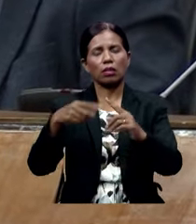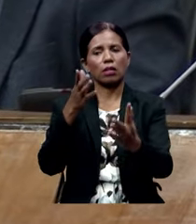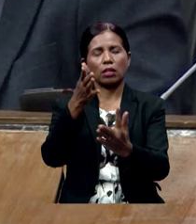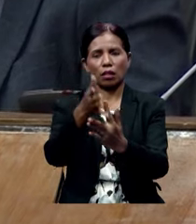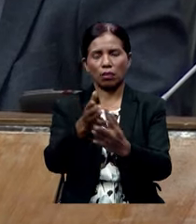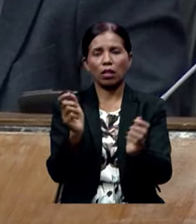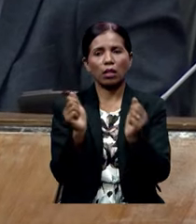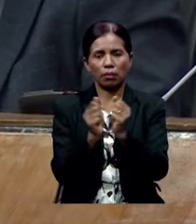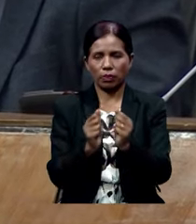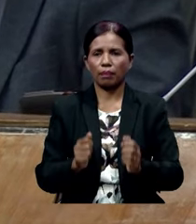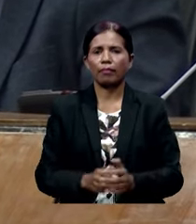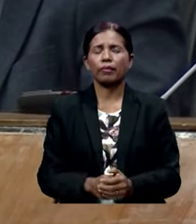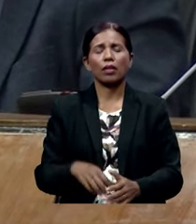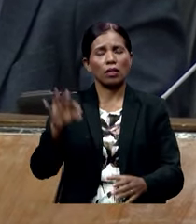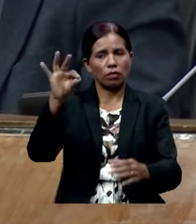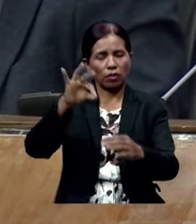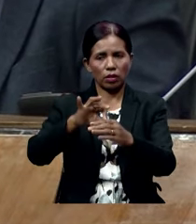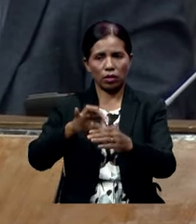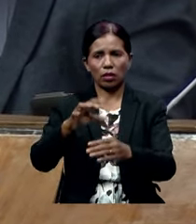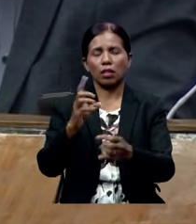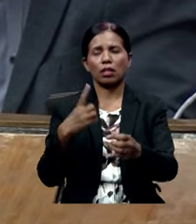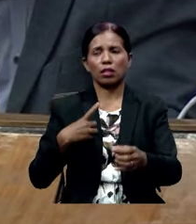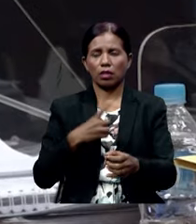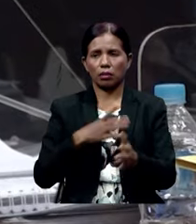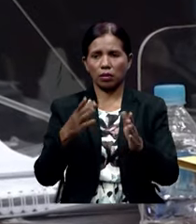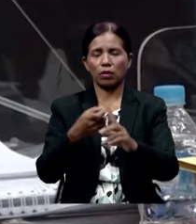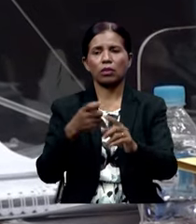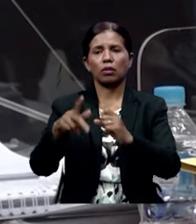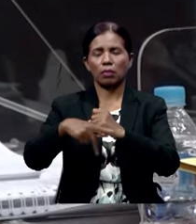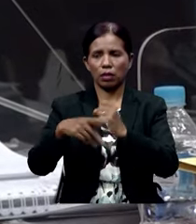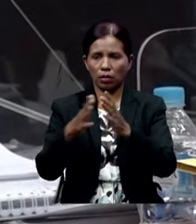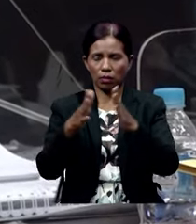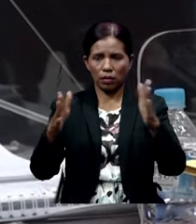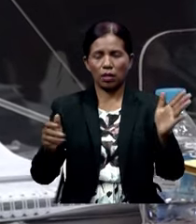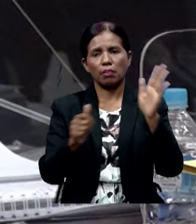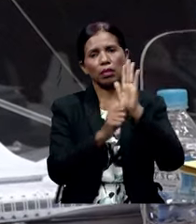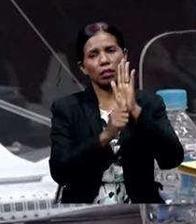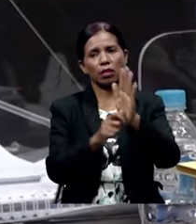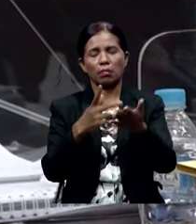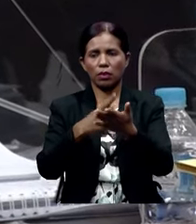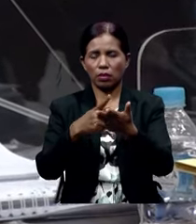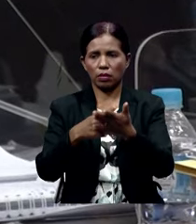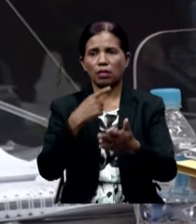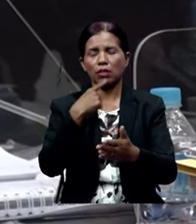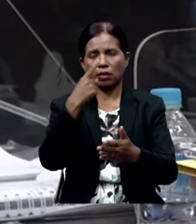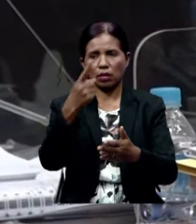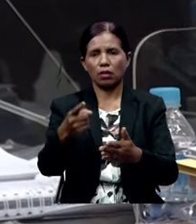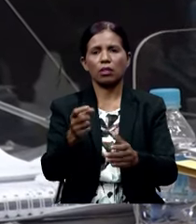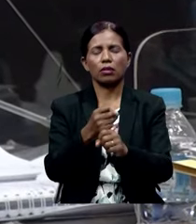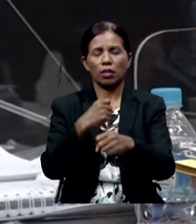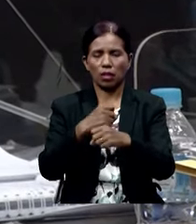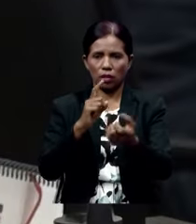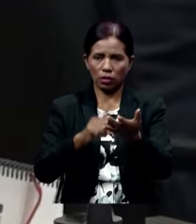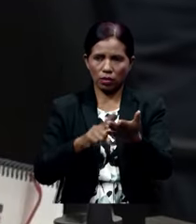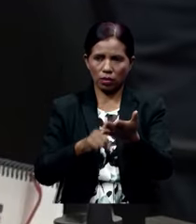vigor. Antes da votação final global, o deputado Ciro Russi, bancada oposição, apresenta a proposta de requerimento Balun Rodi Halo